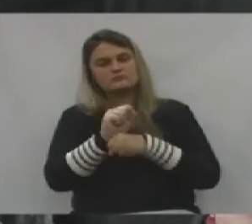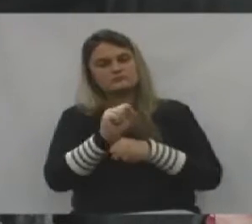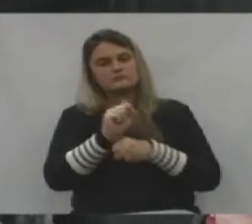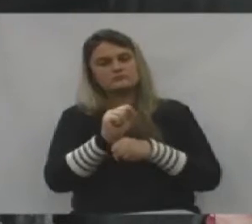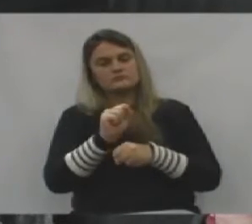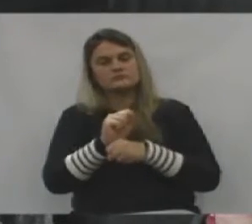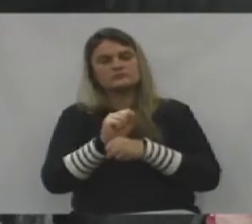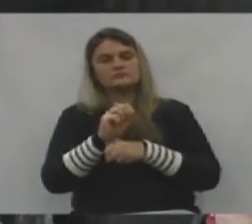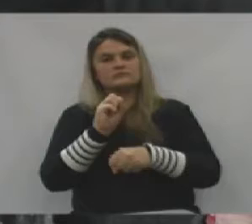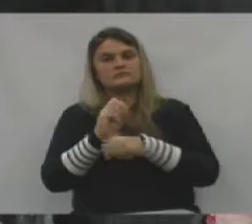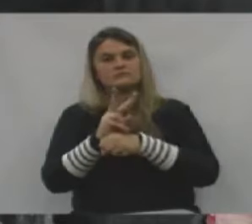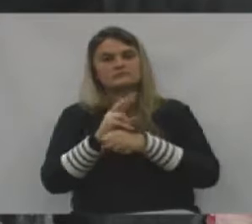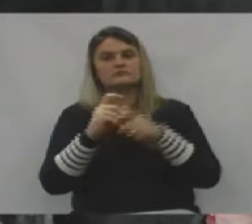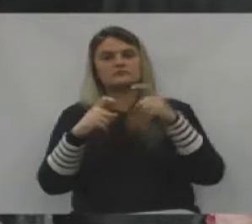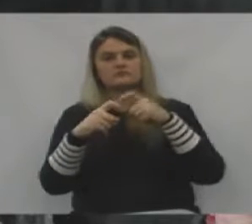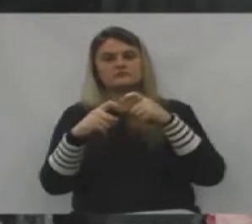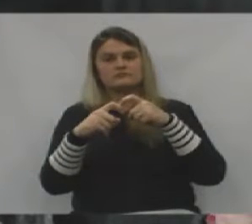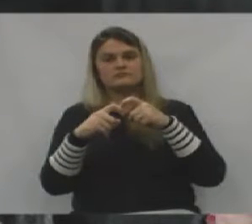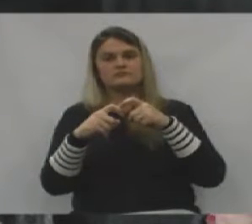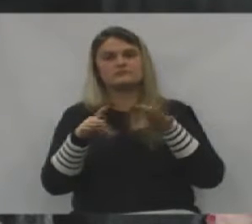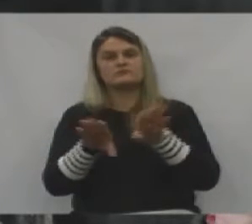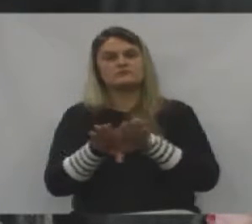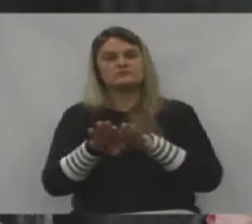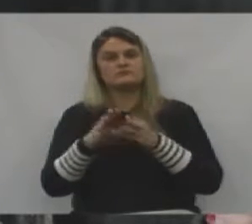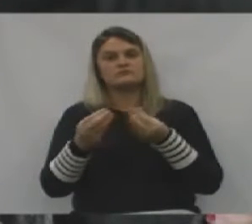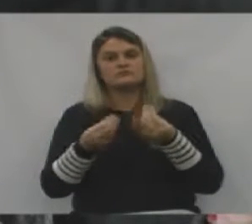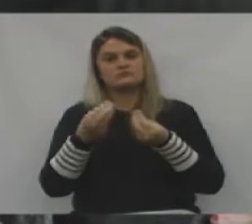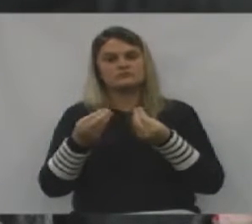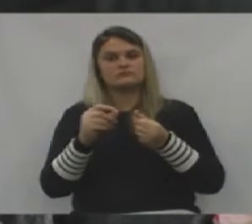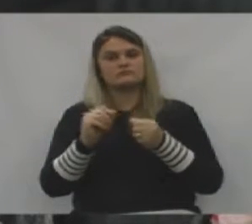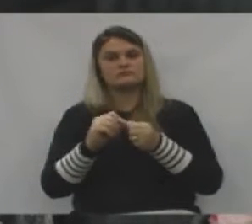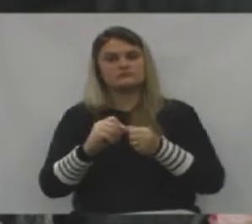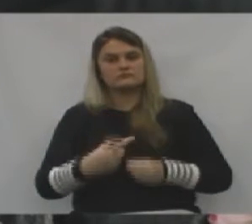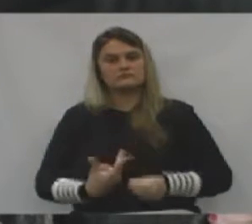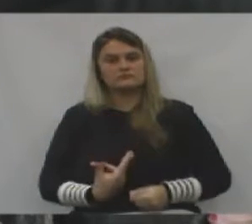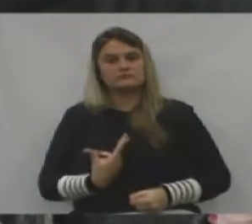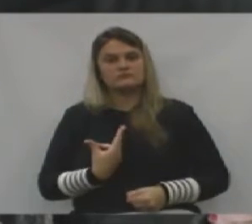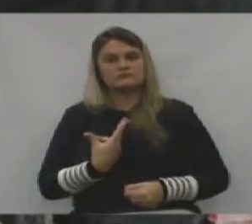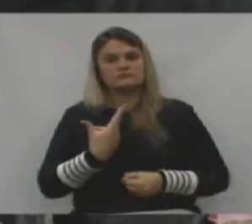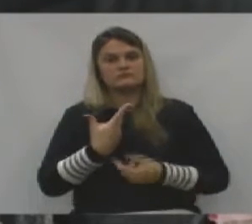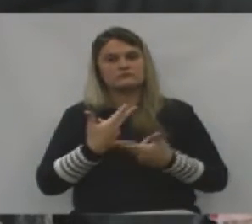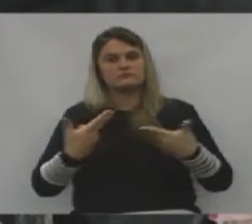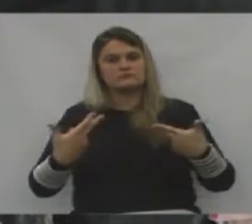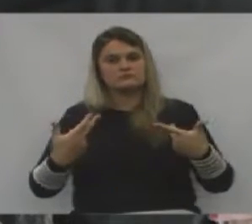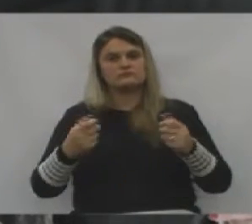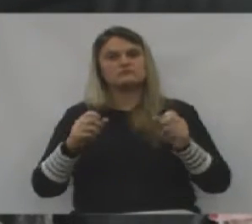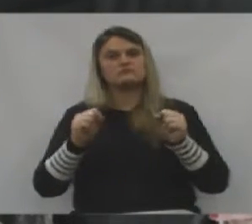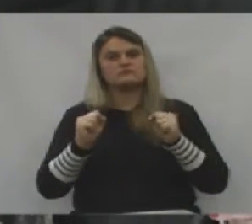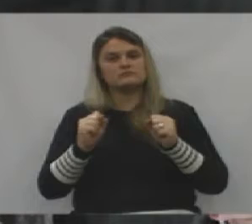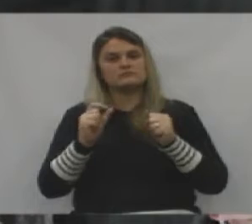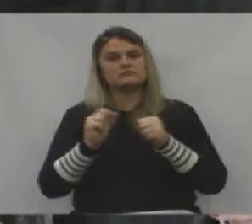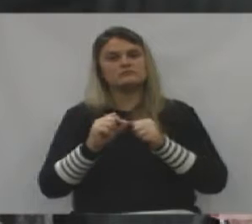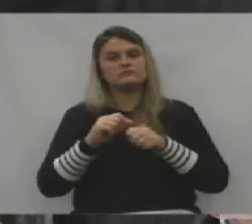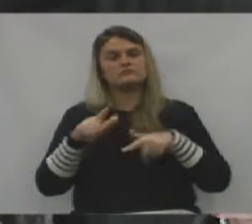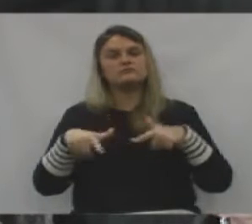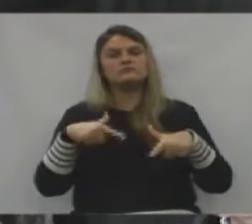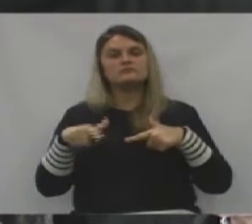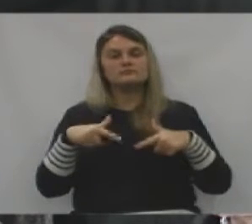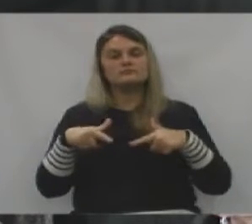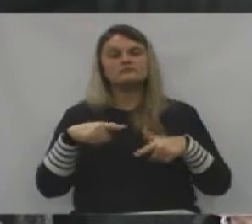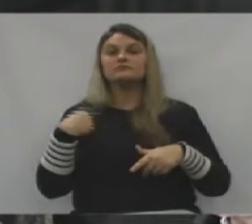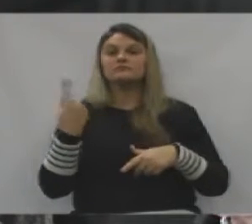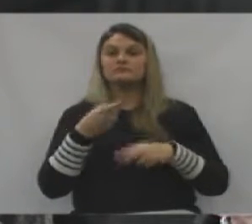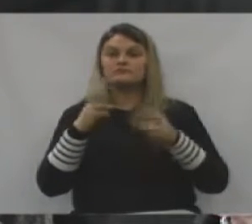essas consultas especializadas, assim como algumas cirurgias também que poderão ser feitas nesse trabalho.